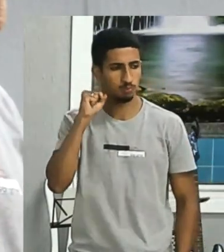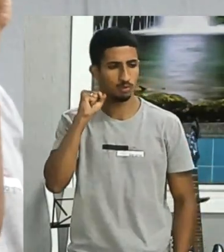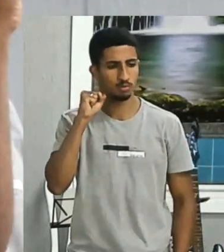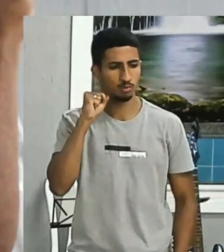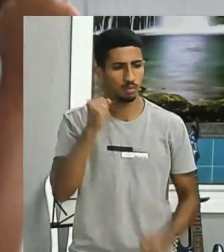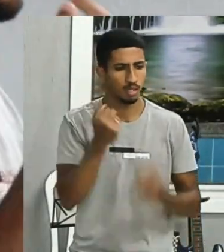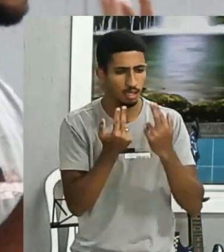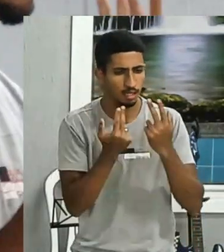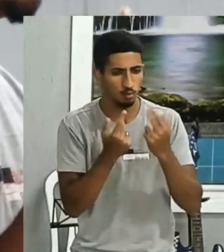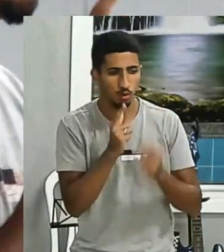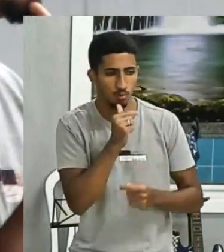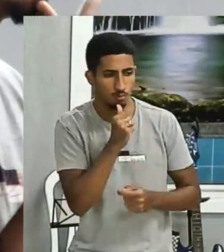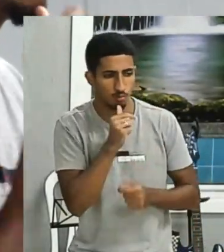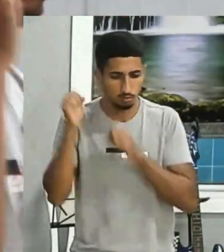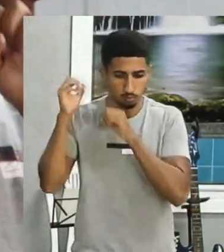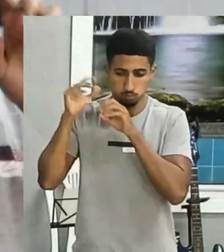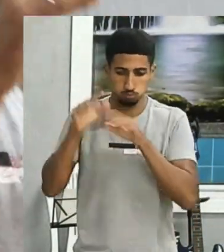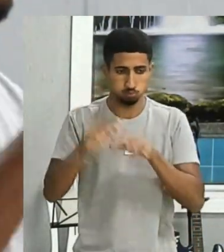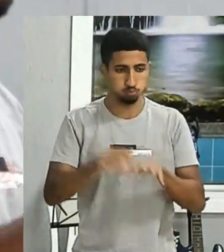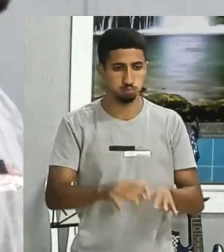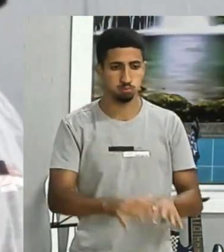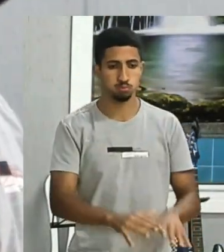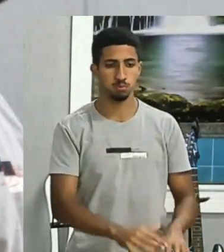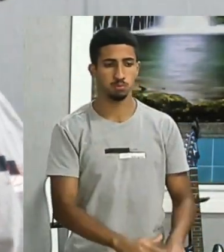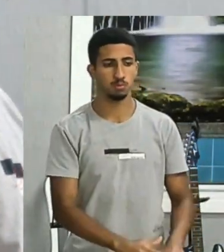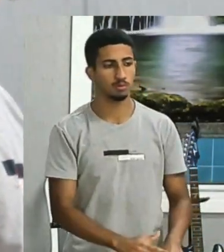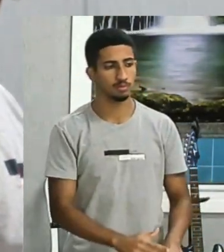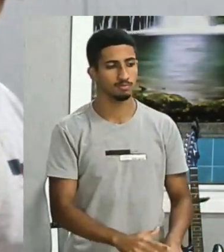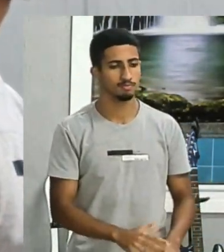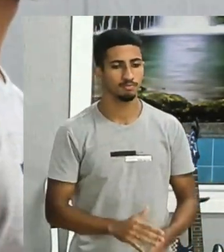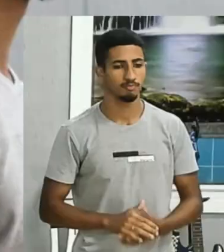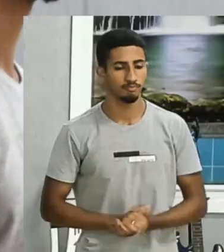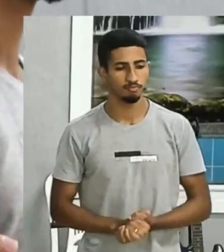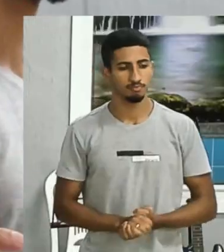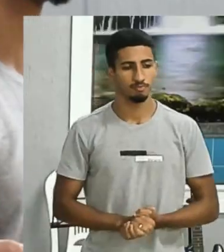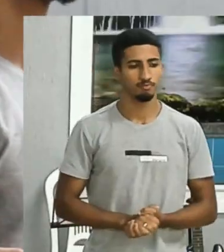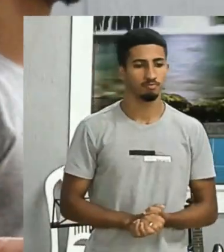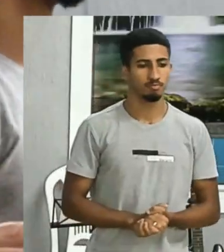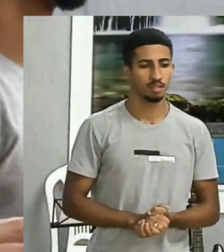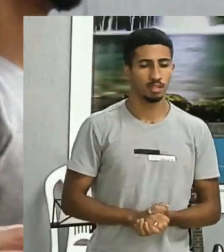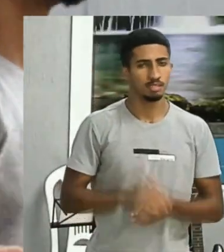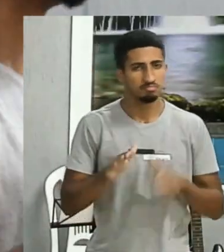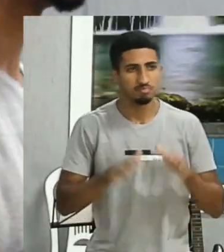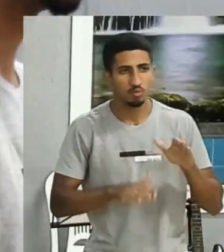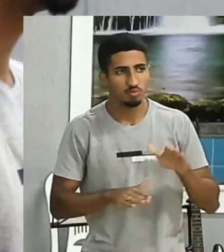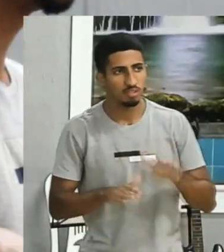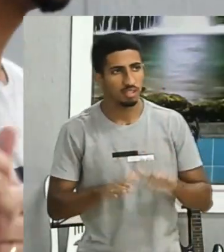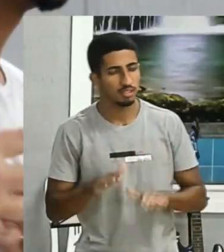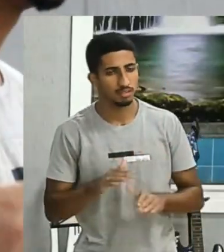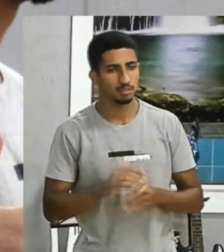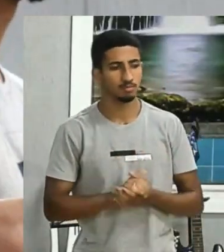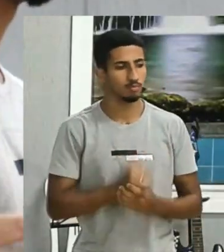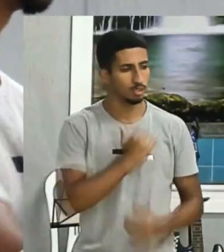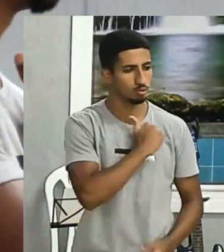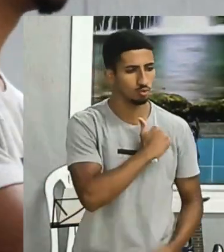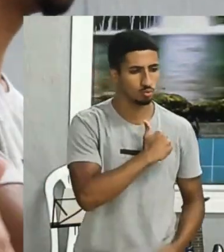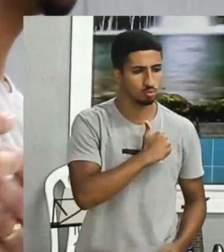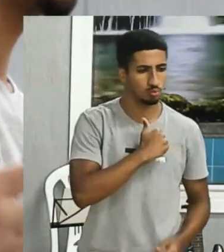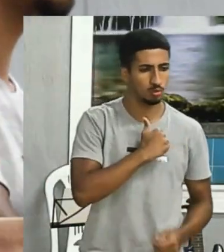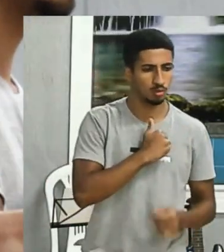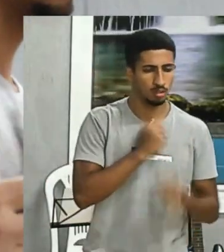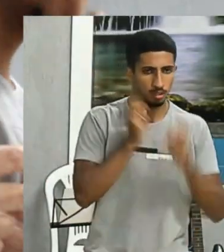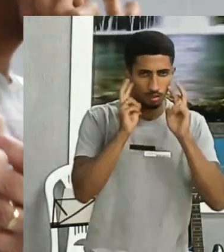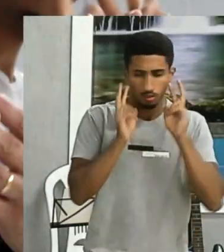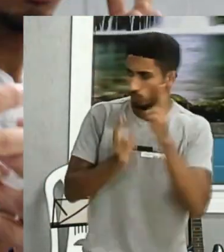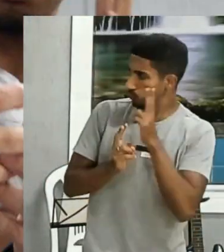possivelmente João está lançando mão, ou então ele está vendo na